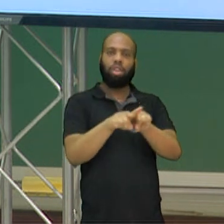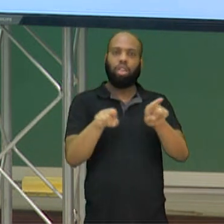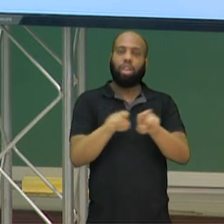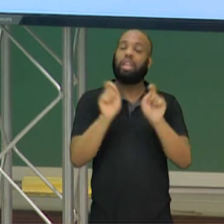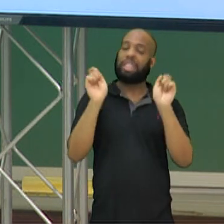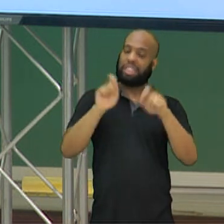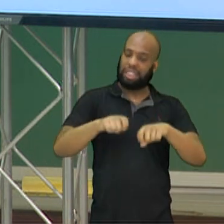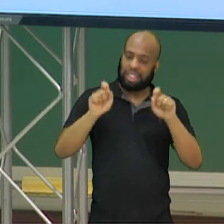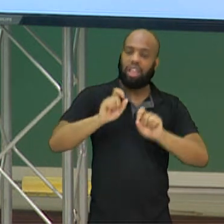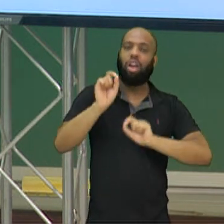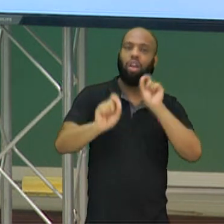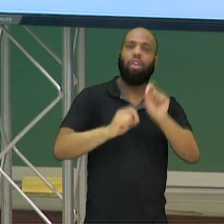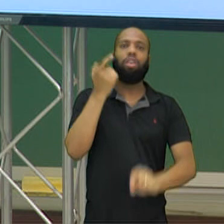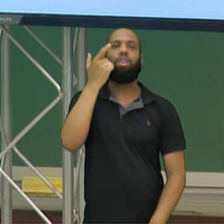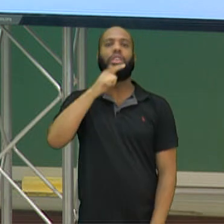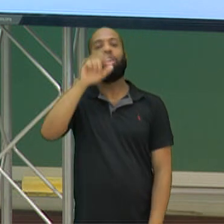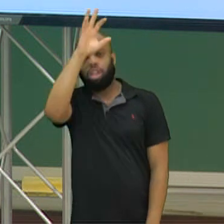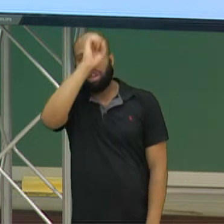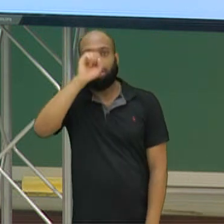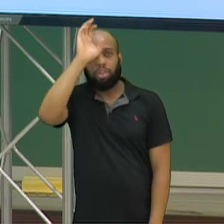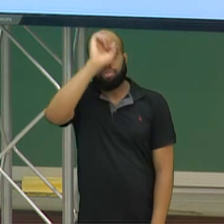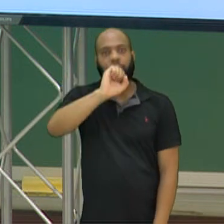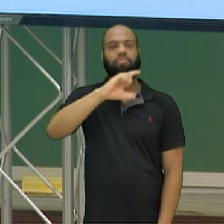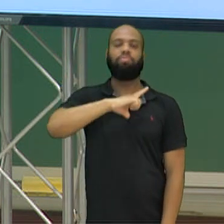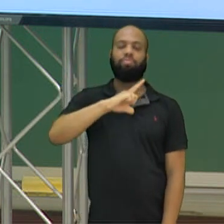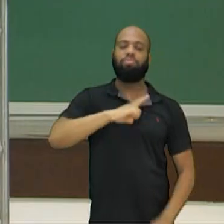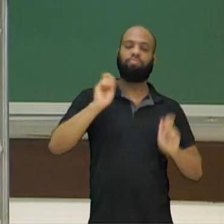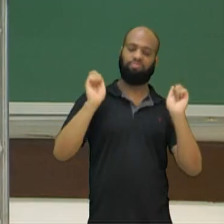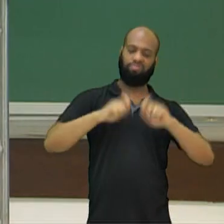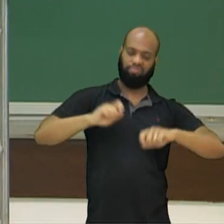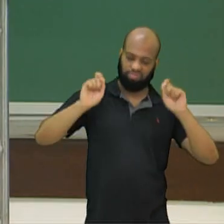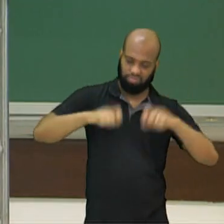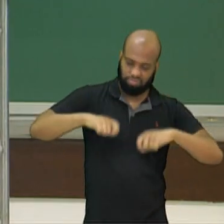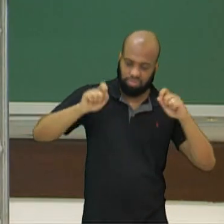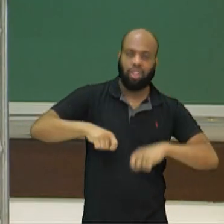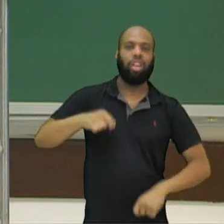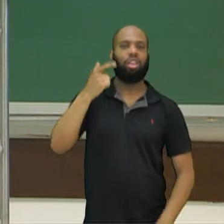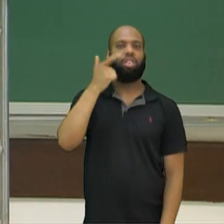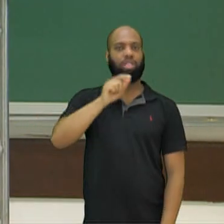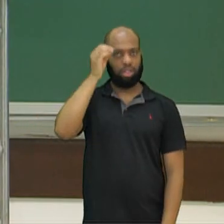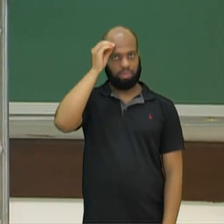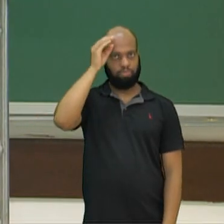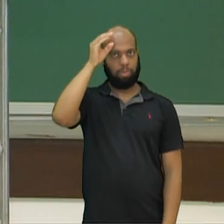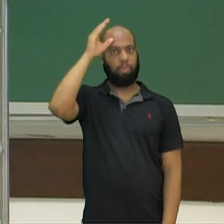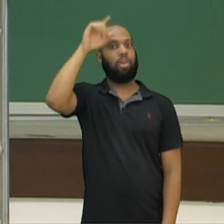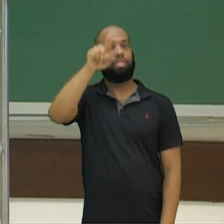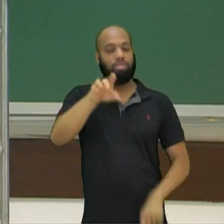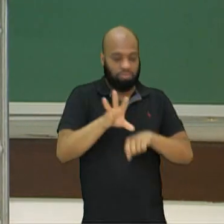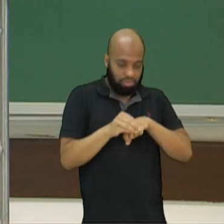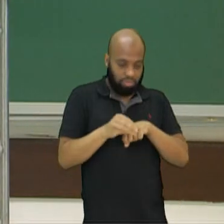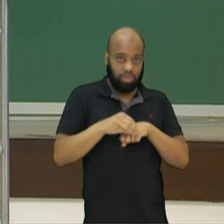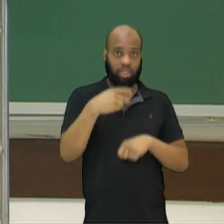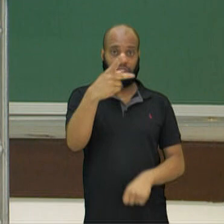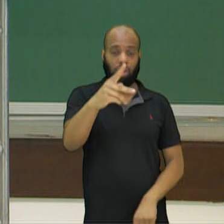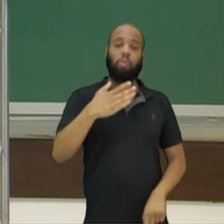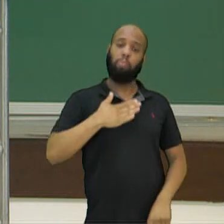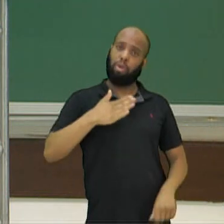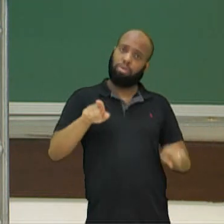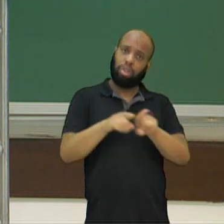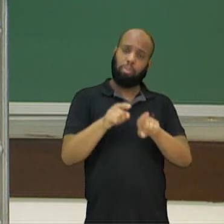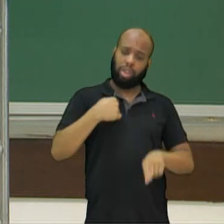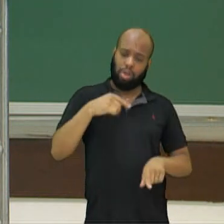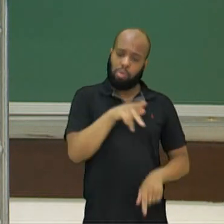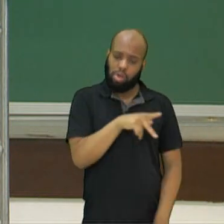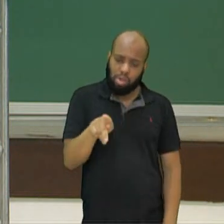que faz com que tenha uma produção de conhecimento de vocês e uma produção de conhecimento minha. E